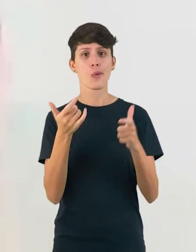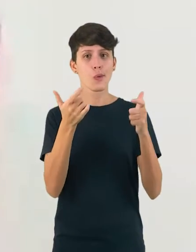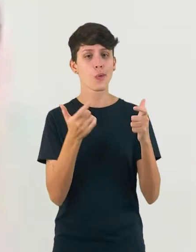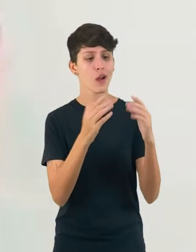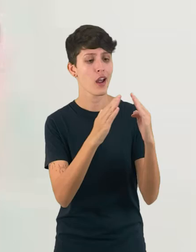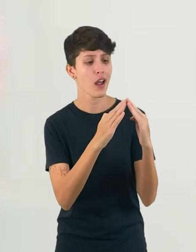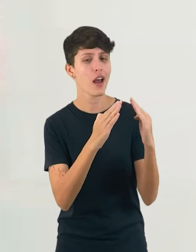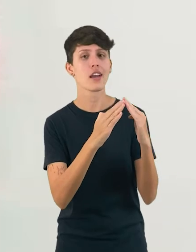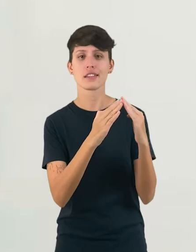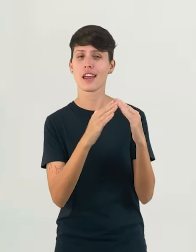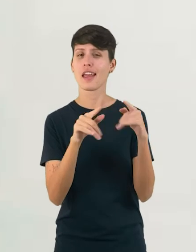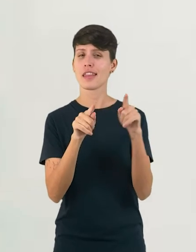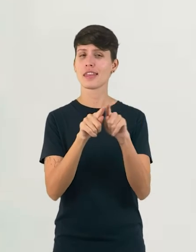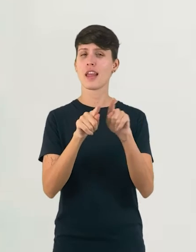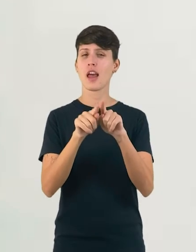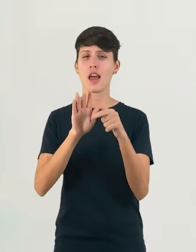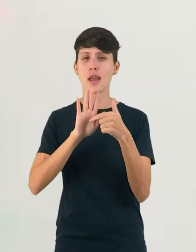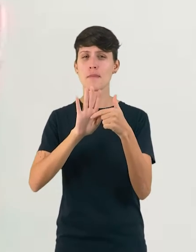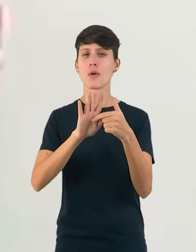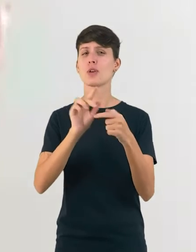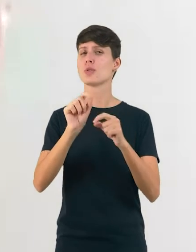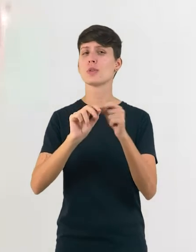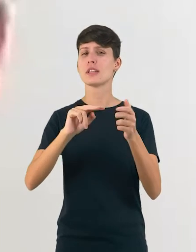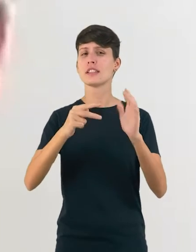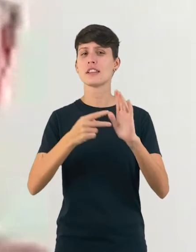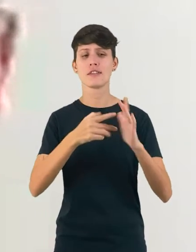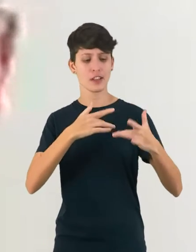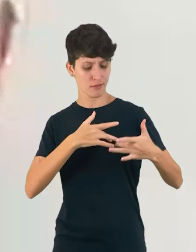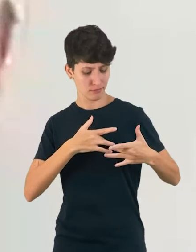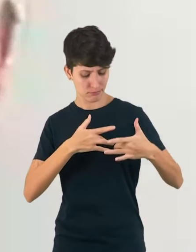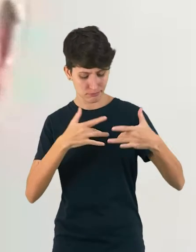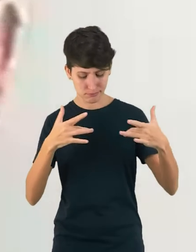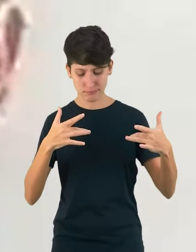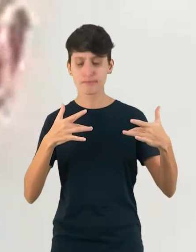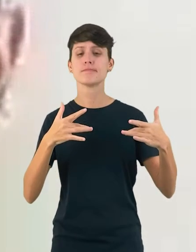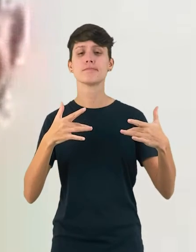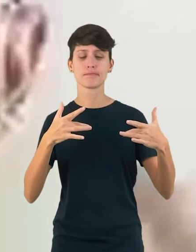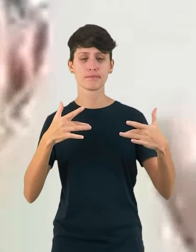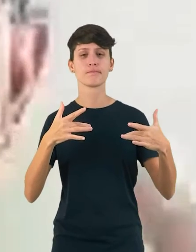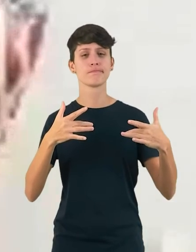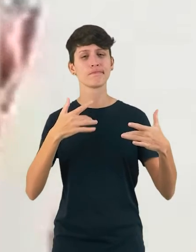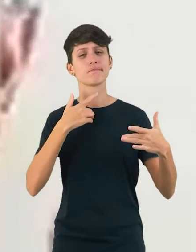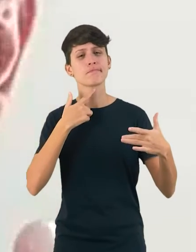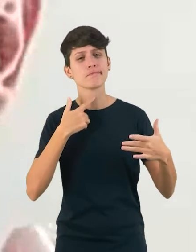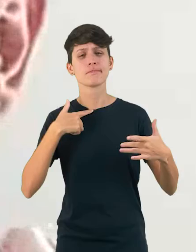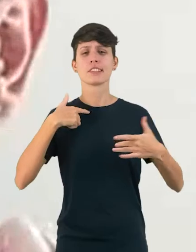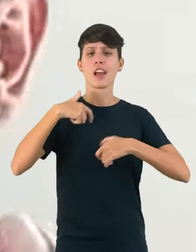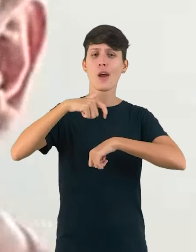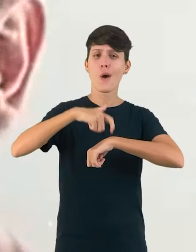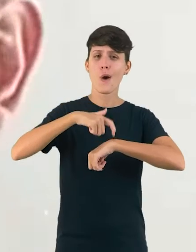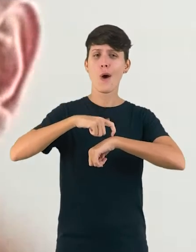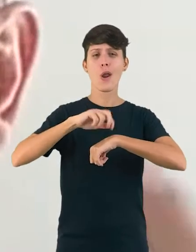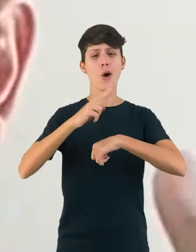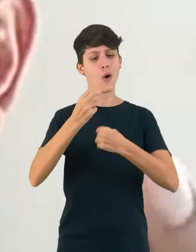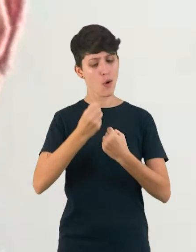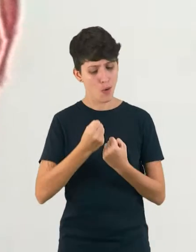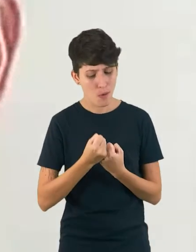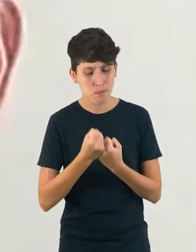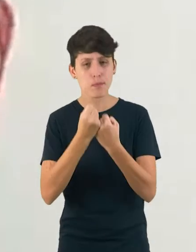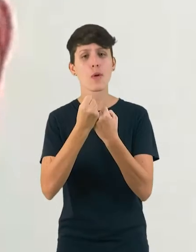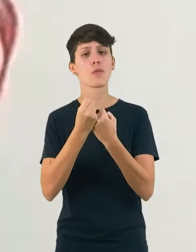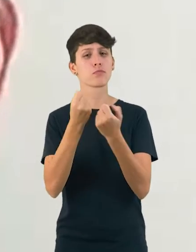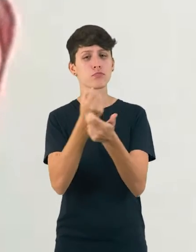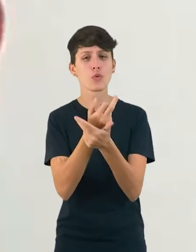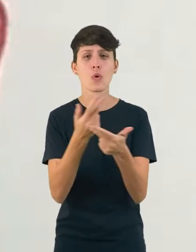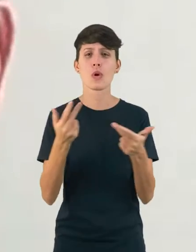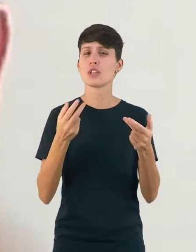privada dentro de alguns ambientes domésticos e que a ideia de solidariedade que se espera, né,